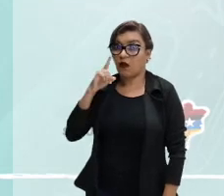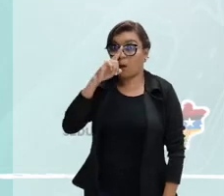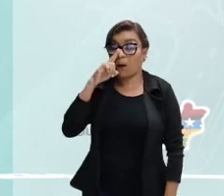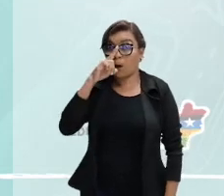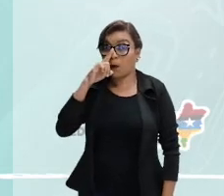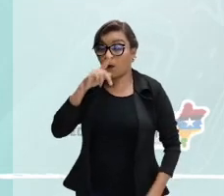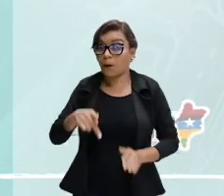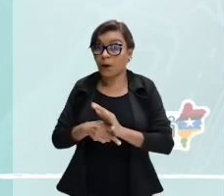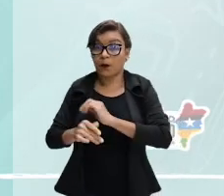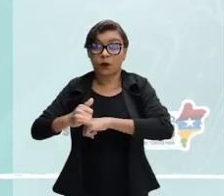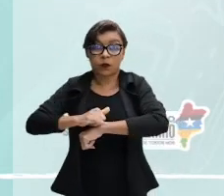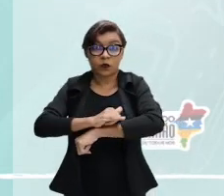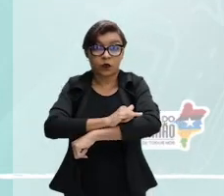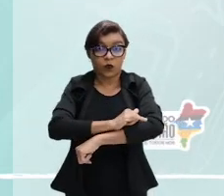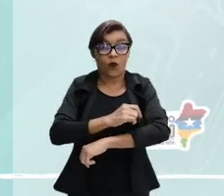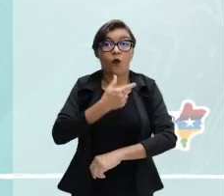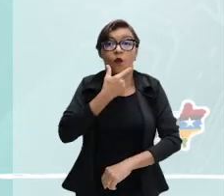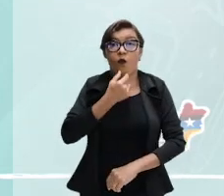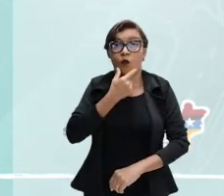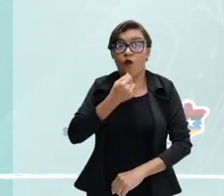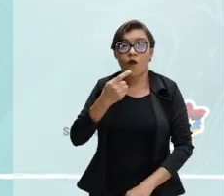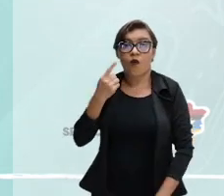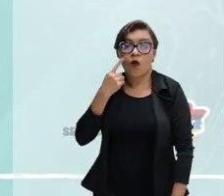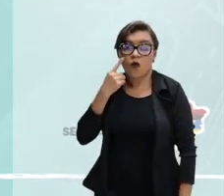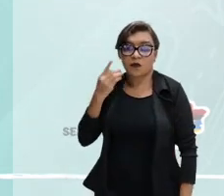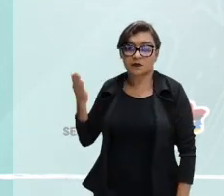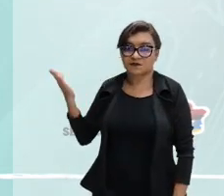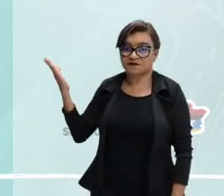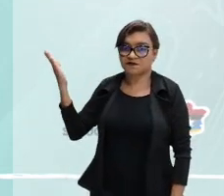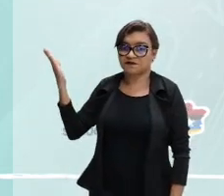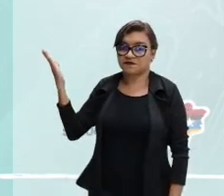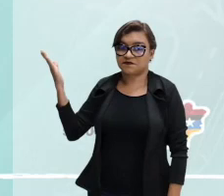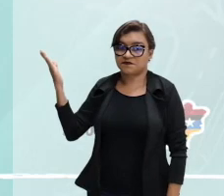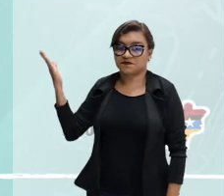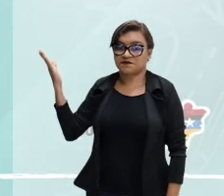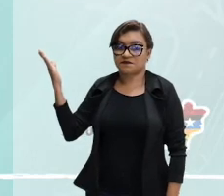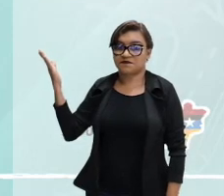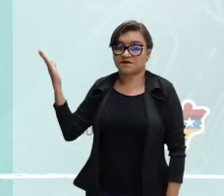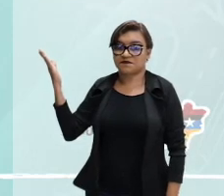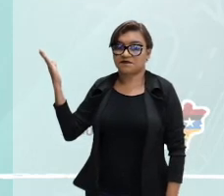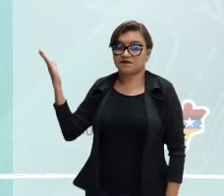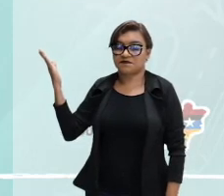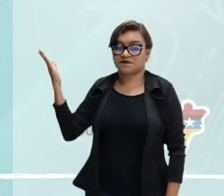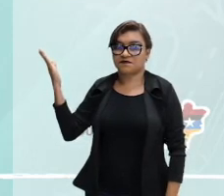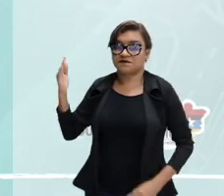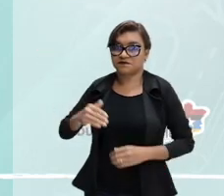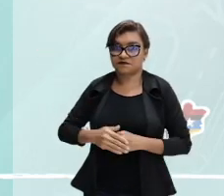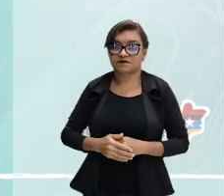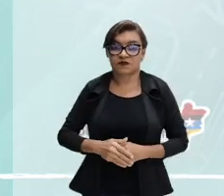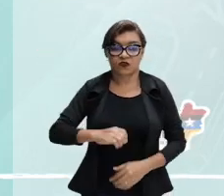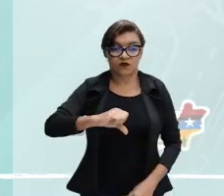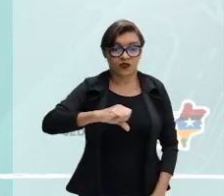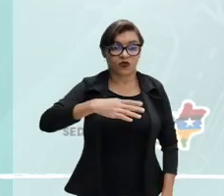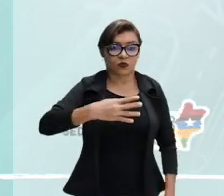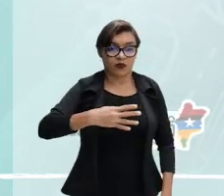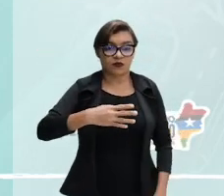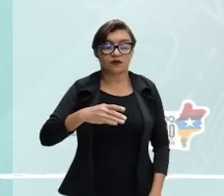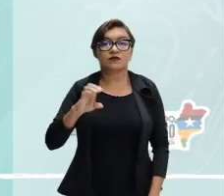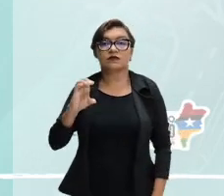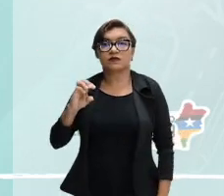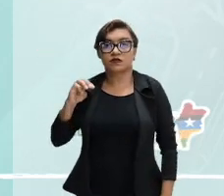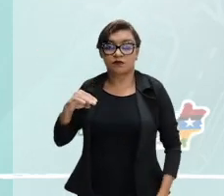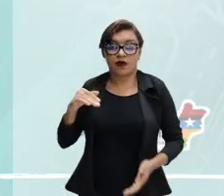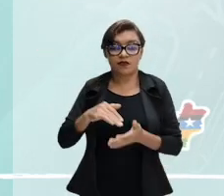Está aqui, galerinha. Ó. Para os homens, com a circunferência abdominal de 94 centímetros a 101, ele tem um